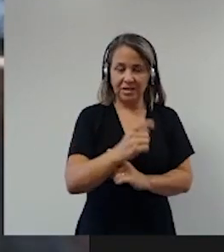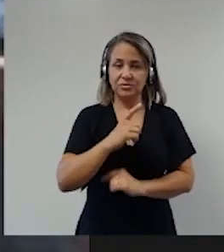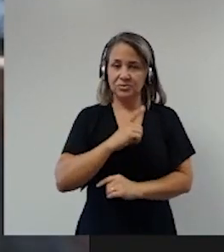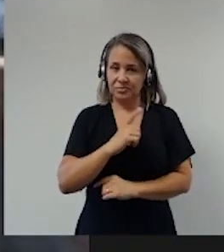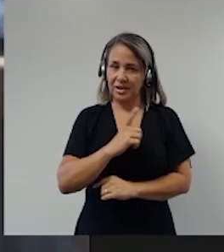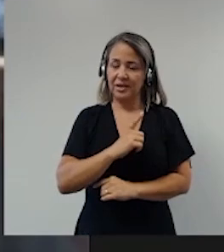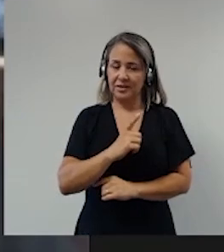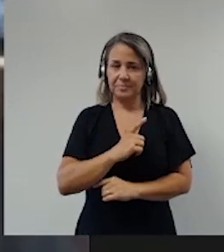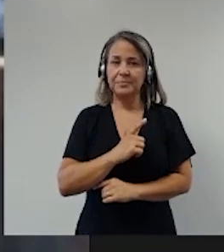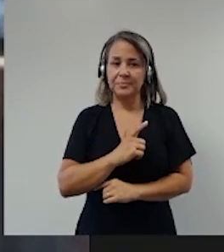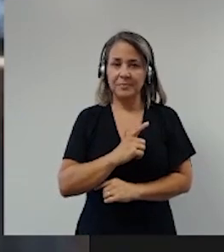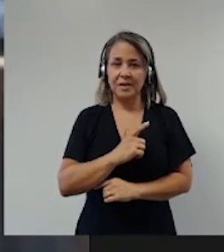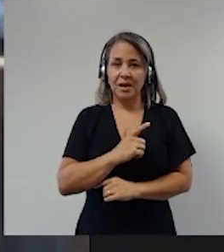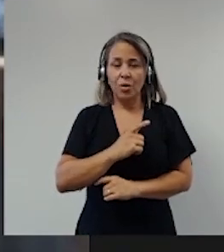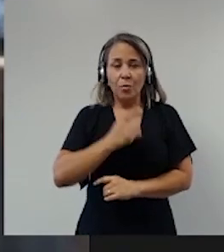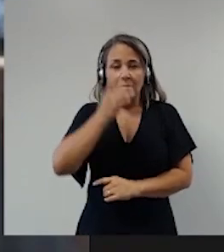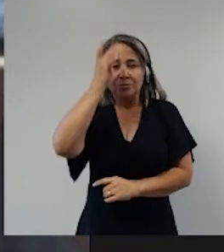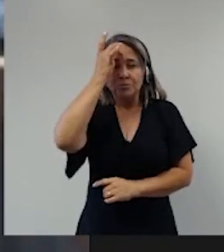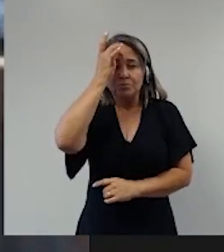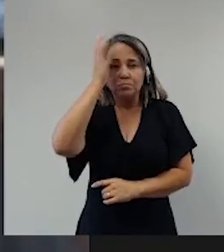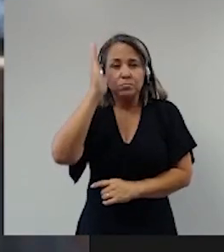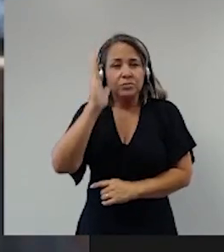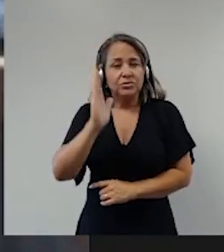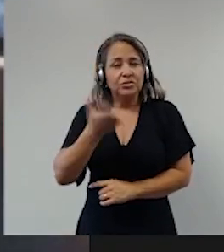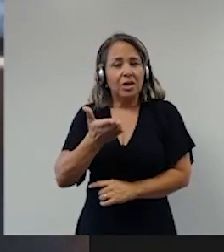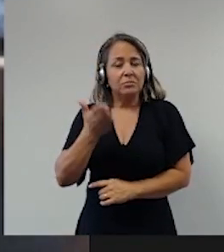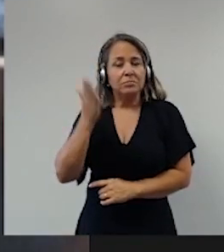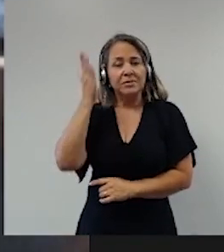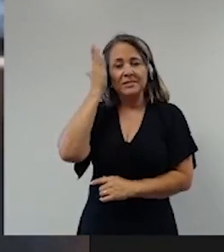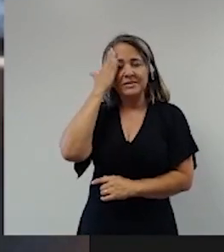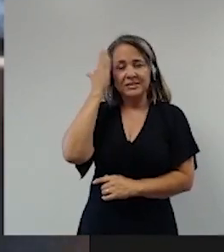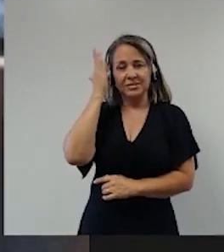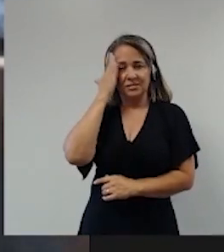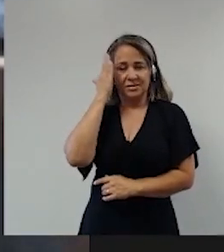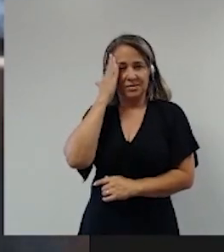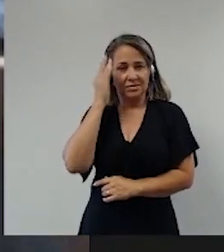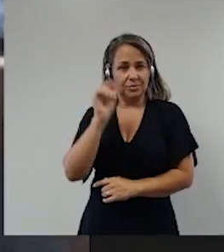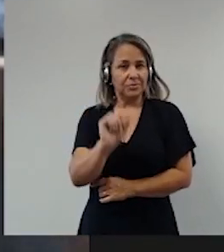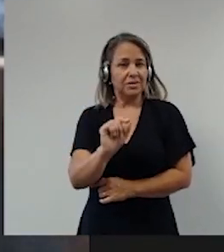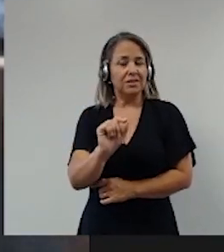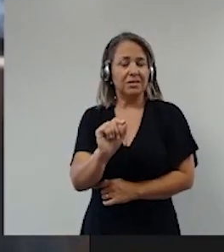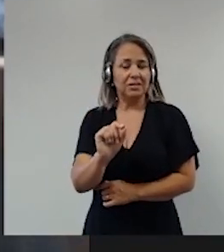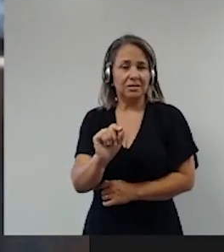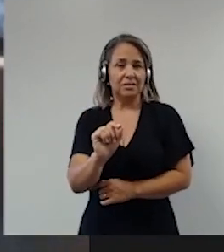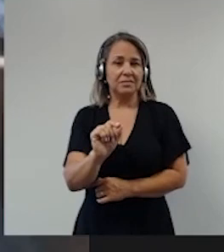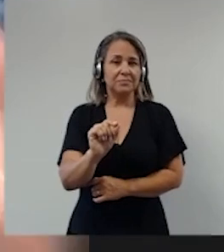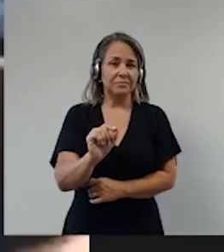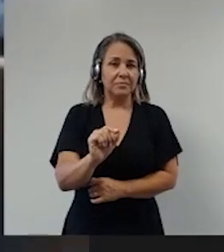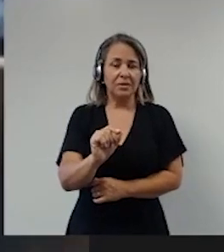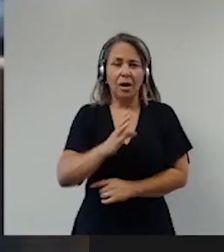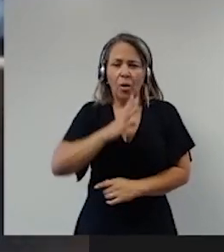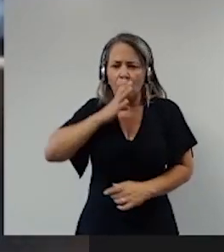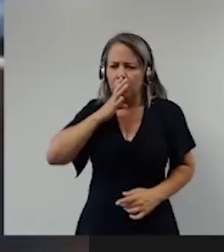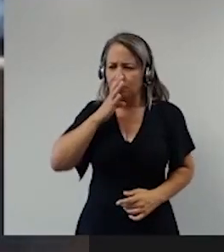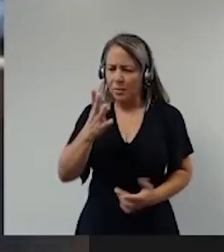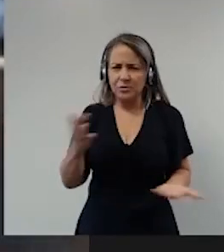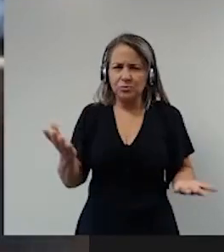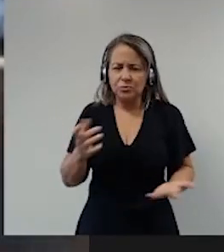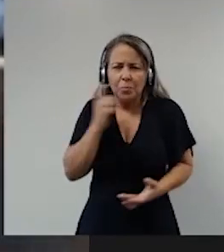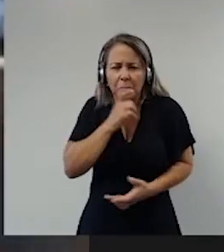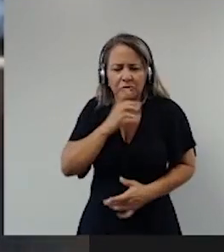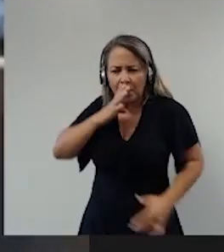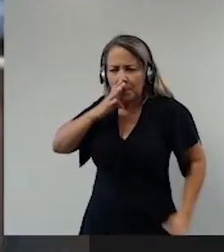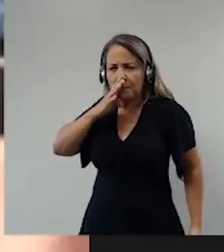certa forma, uma maturidade para entender o que é um absurdo, uma mentira